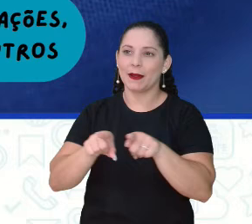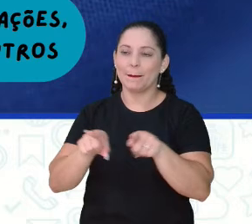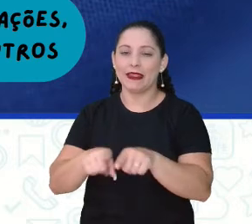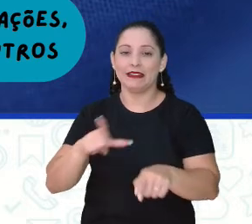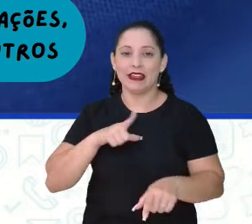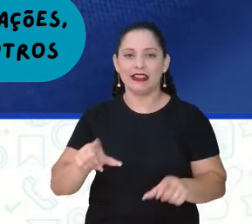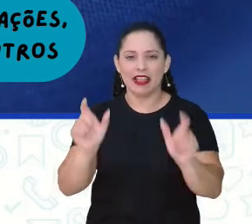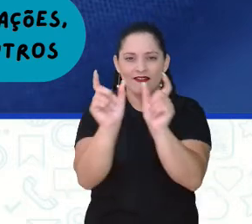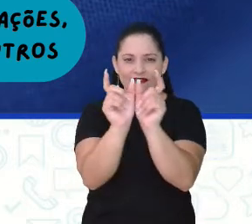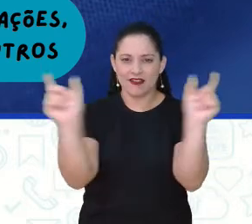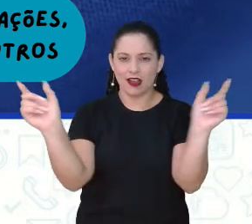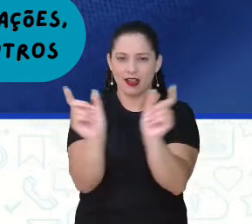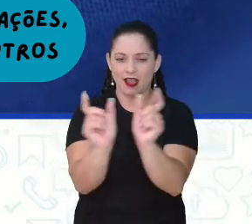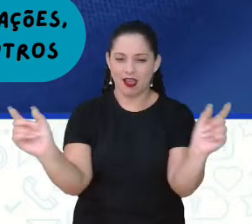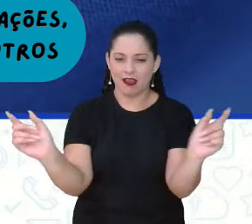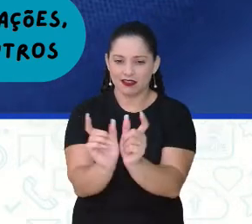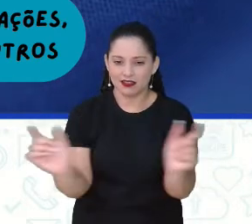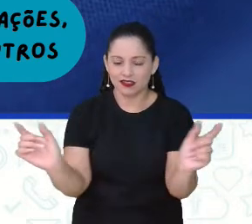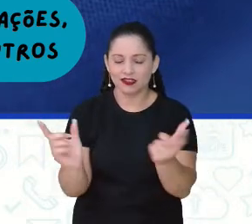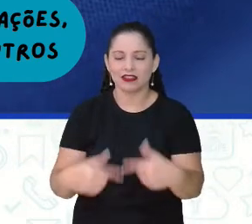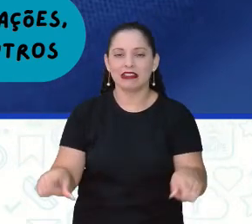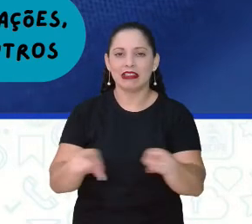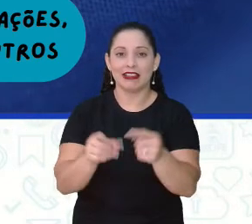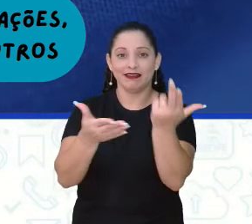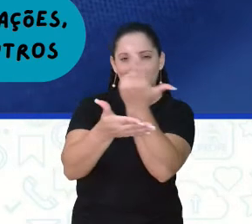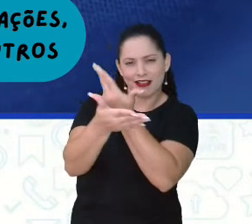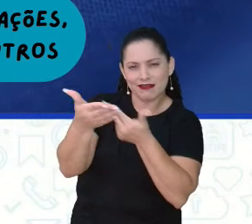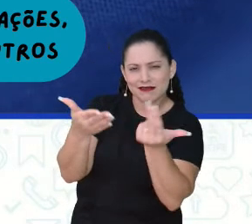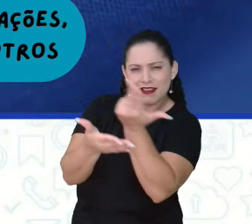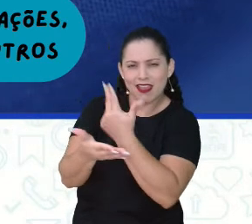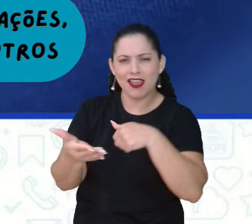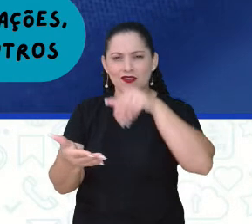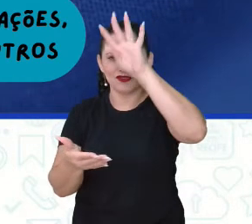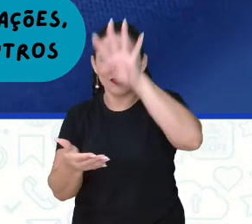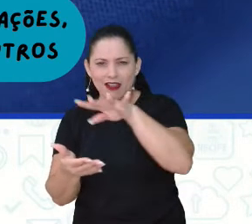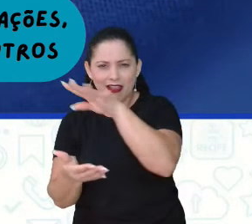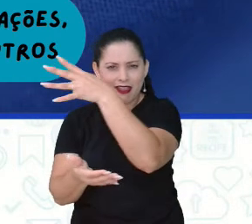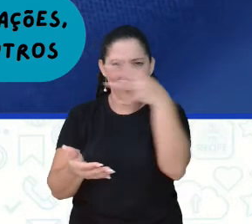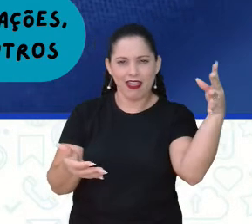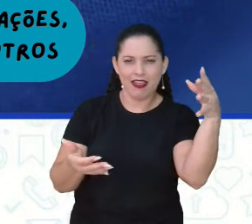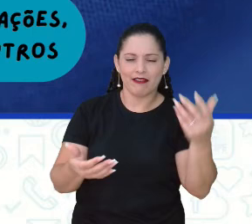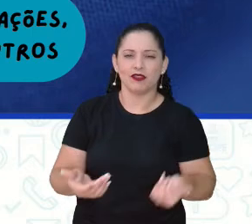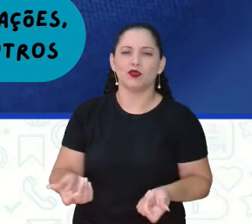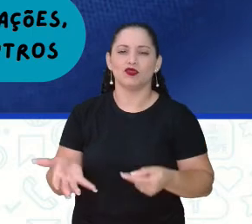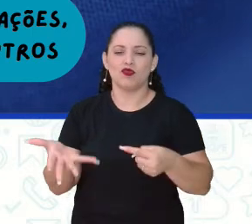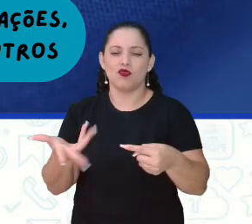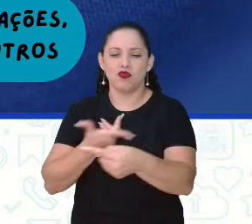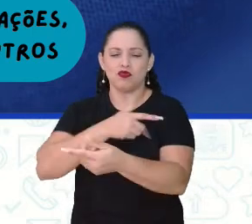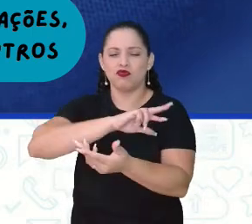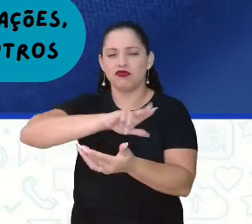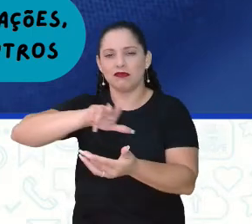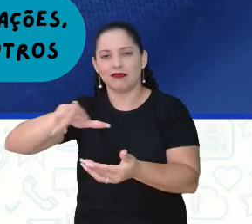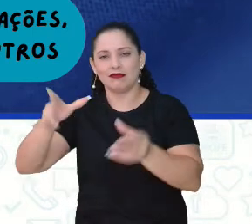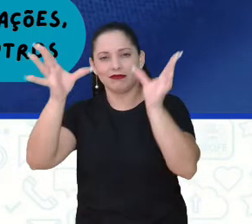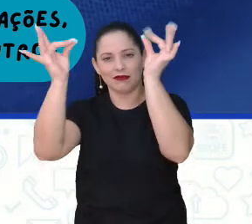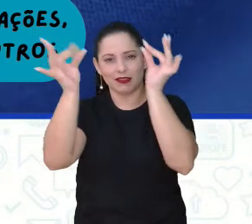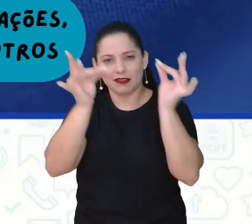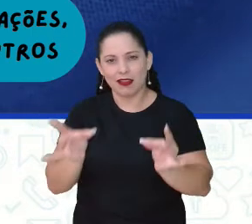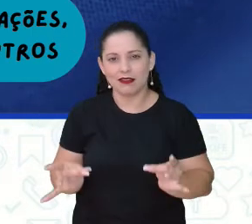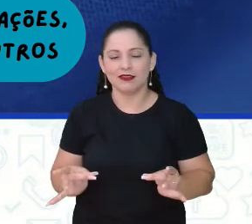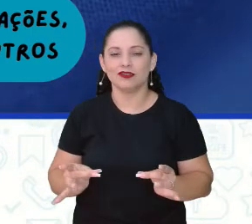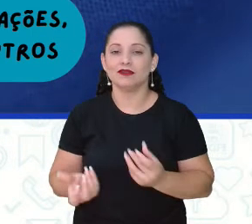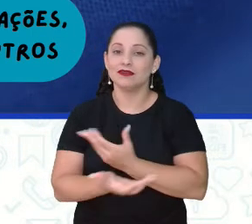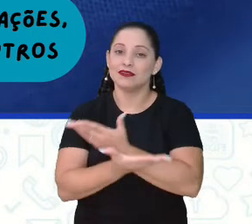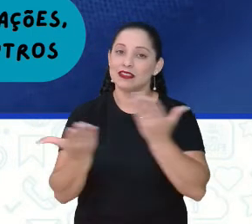frases curtas, ilustrações, gráficos, ícones e outros. Vocês